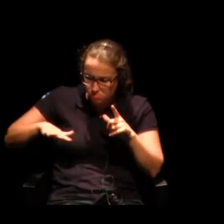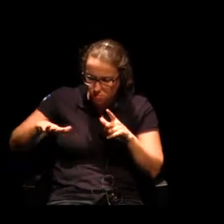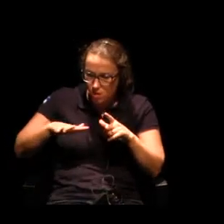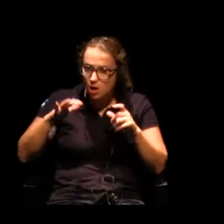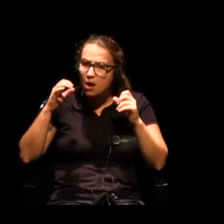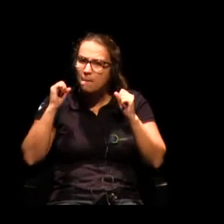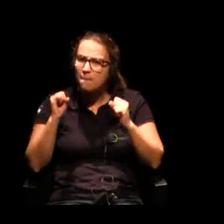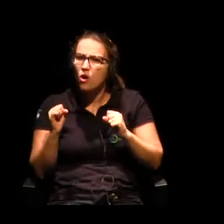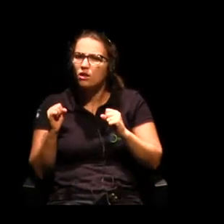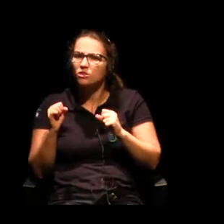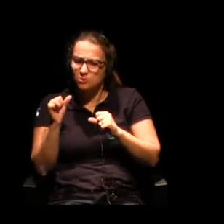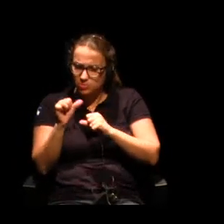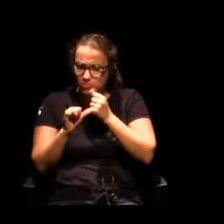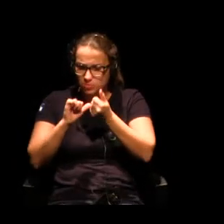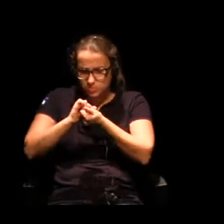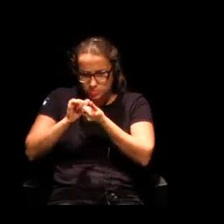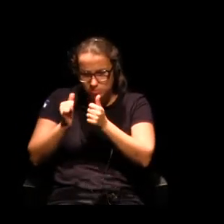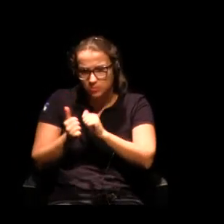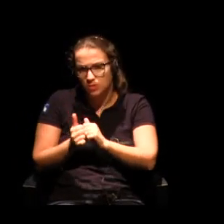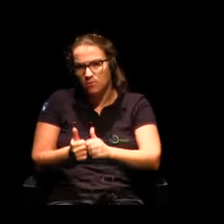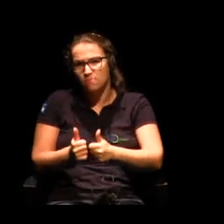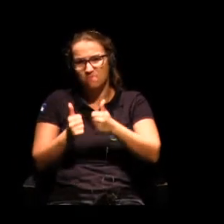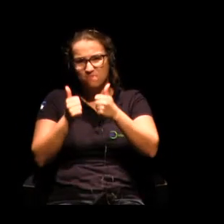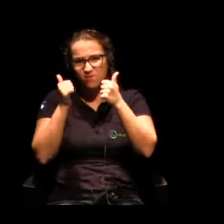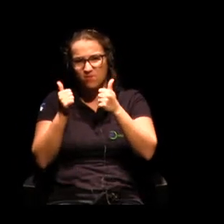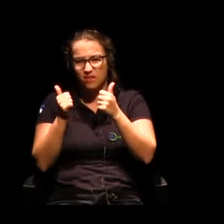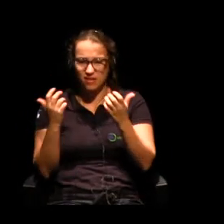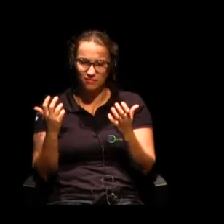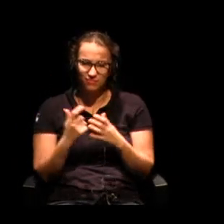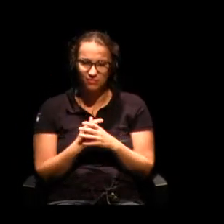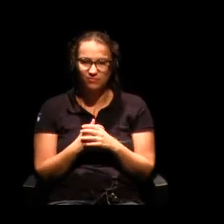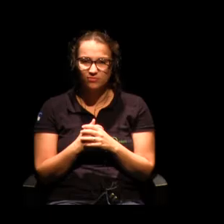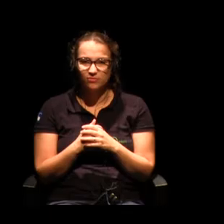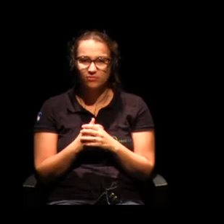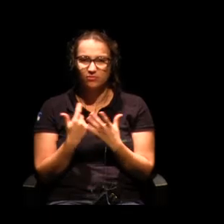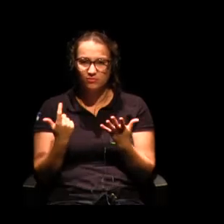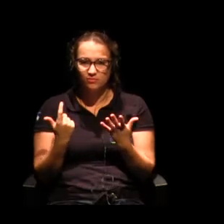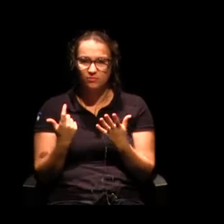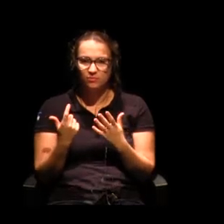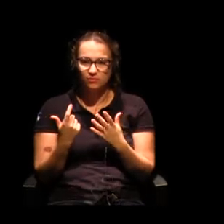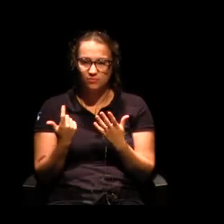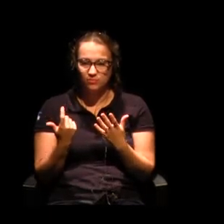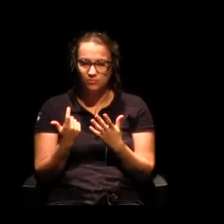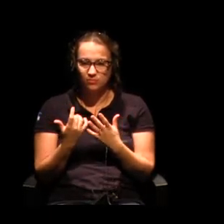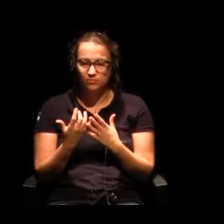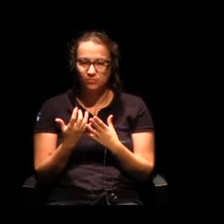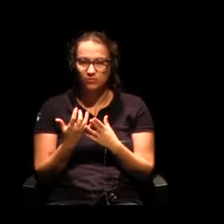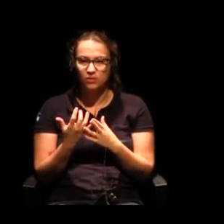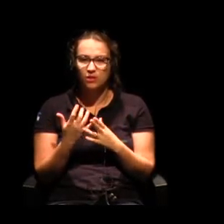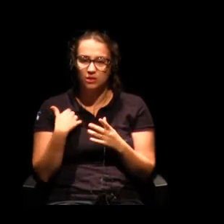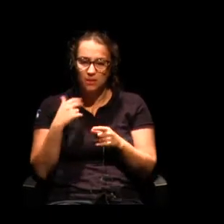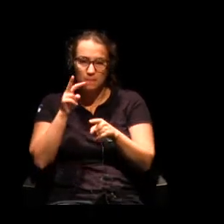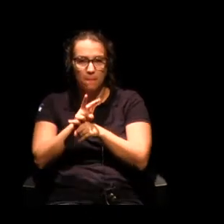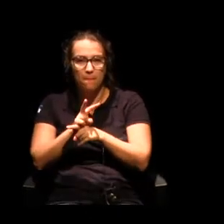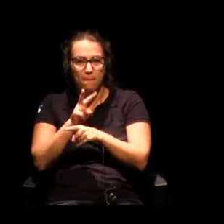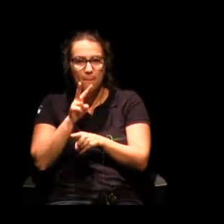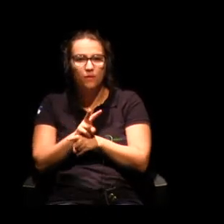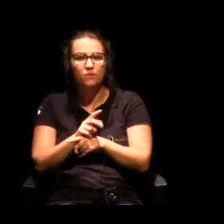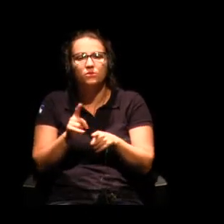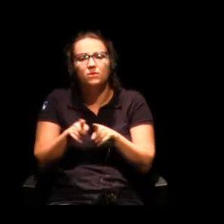outras horas que podem ser ajustadas e comprar créditos através desse tipo